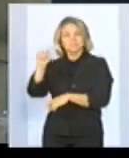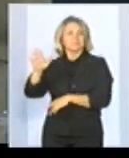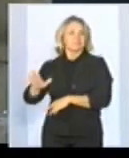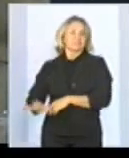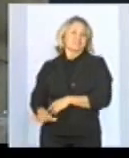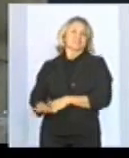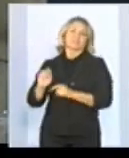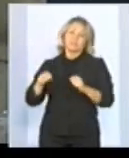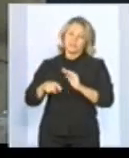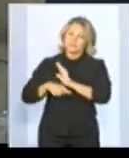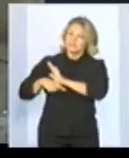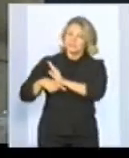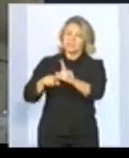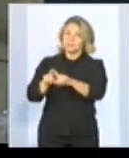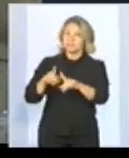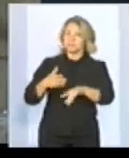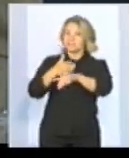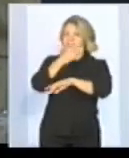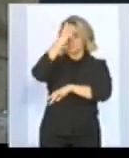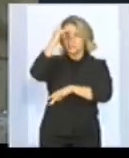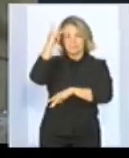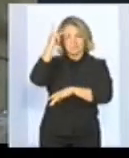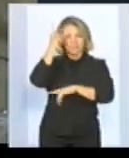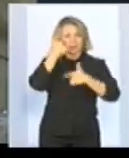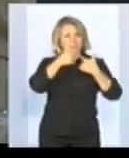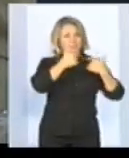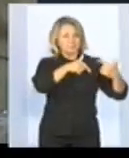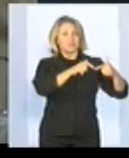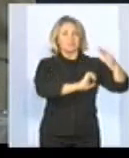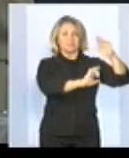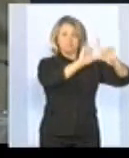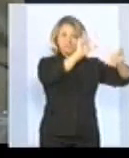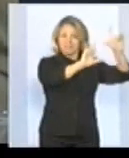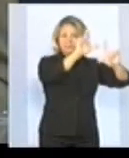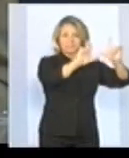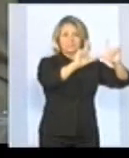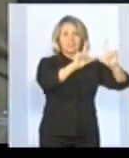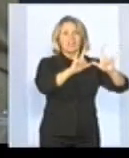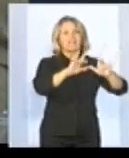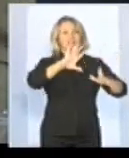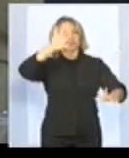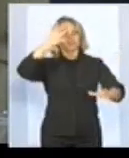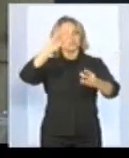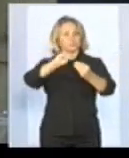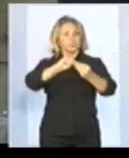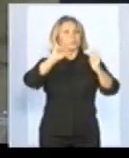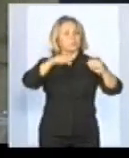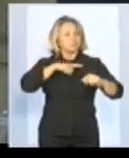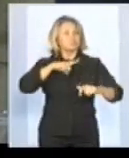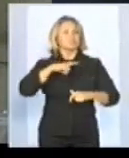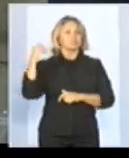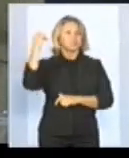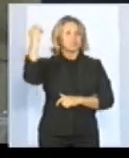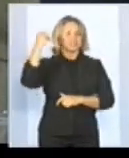aumentar também, por um outro lado, o acesso do consumidor a esses serviços. Acho que todas essas medidas, esse conjunto dessas medidas, tem um impacto muito forte